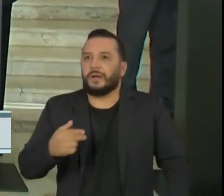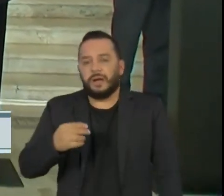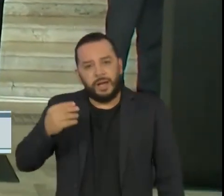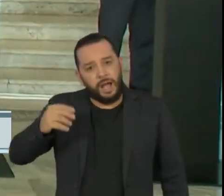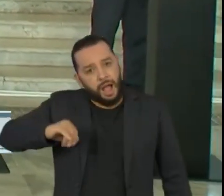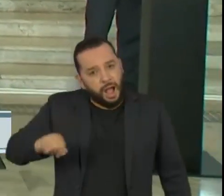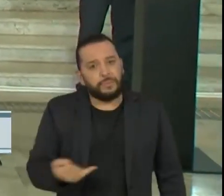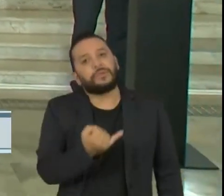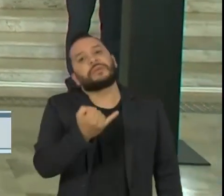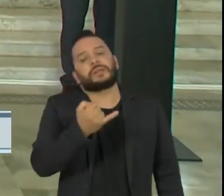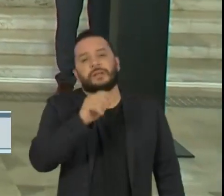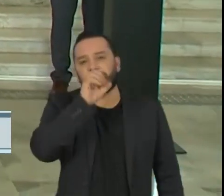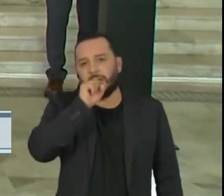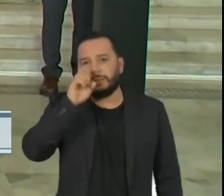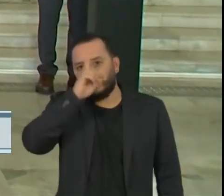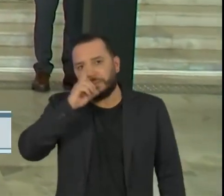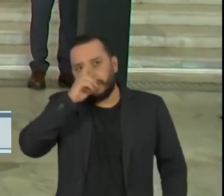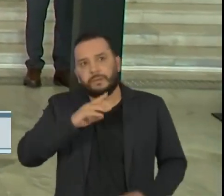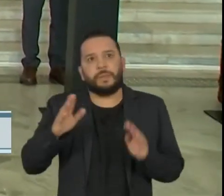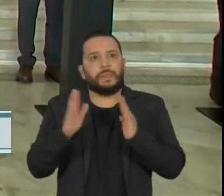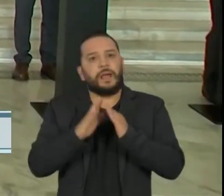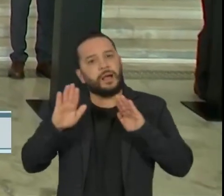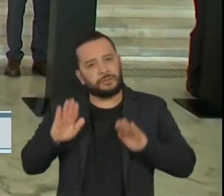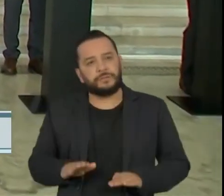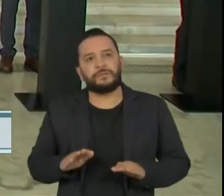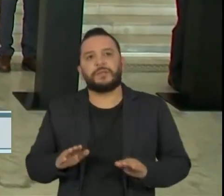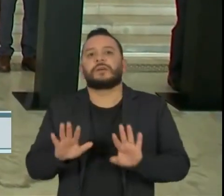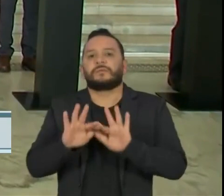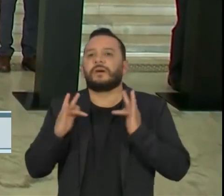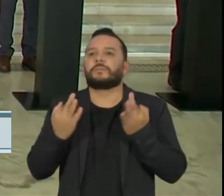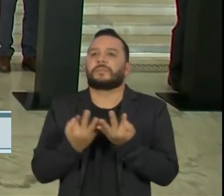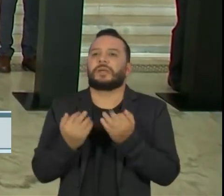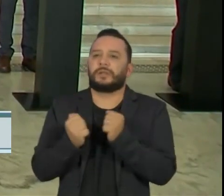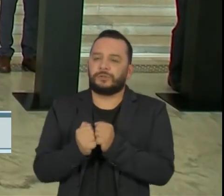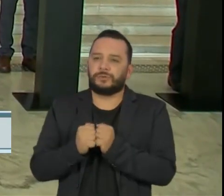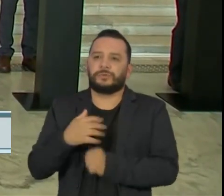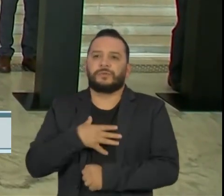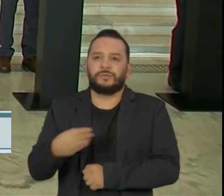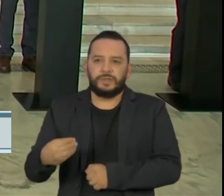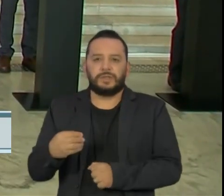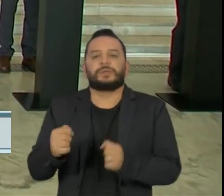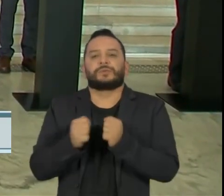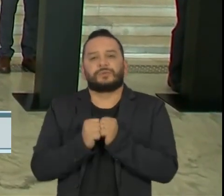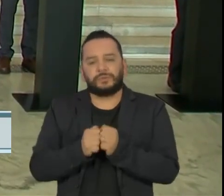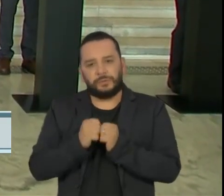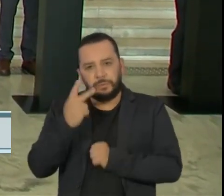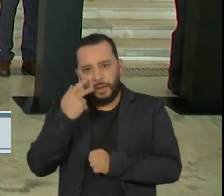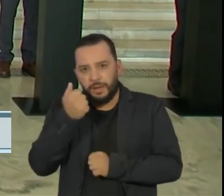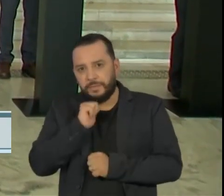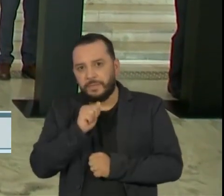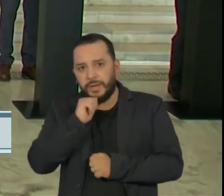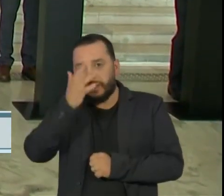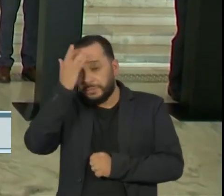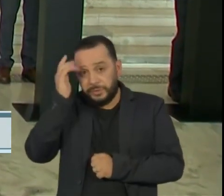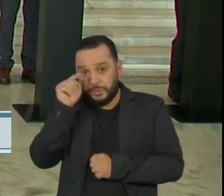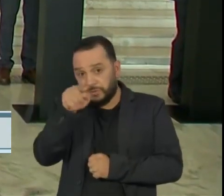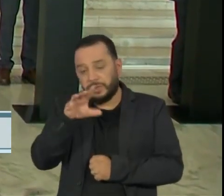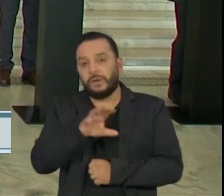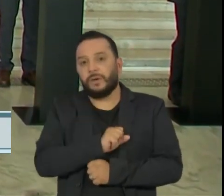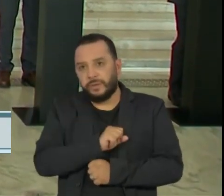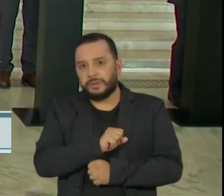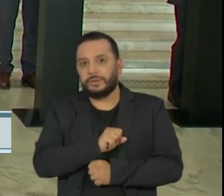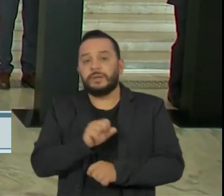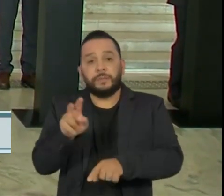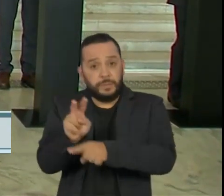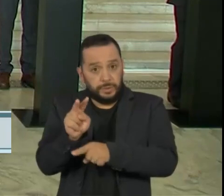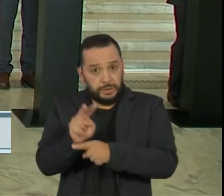aproveitem o final de semana para permanecerem nas suas casas, com seus familiares, seus filhos, seus pais, as pessoas mais queridas e se